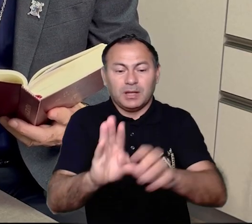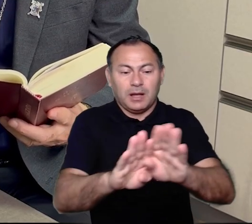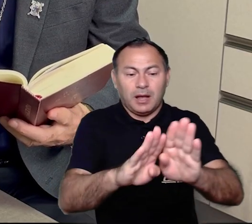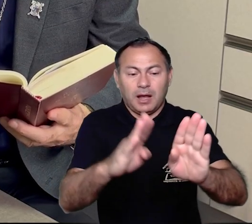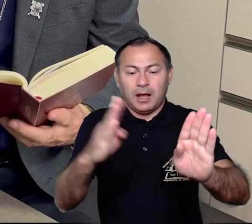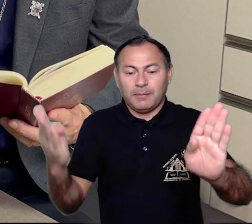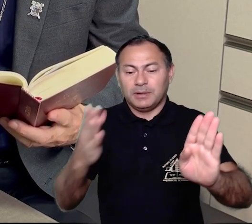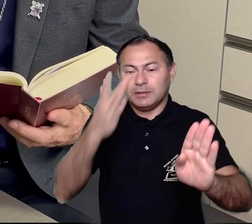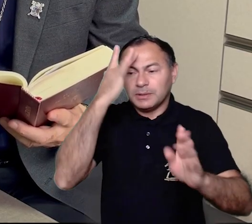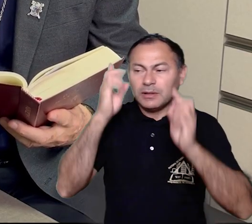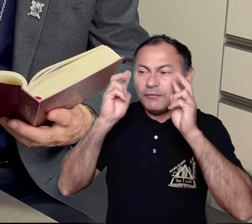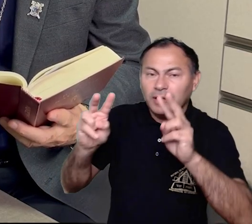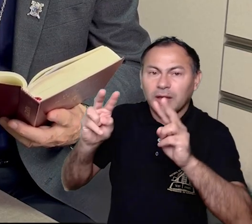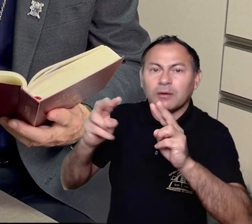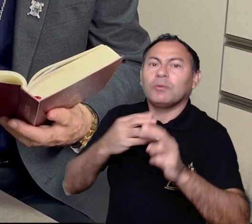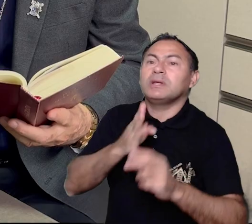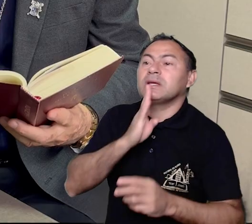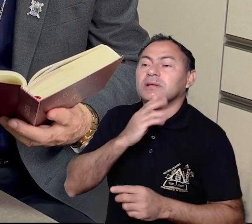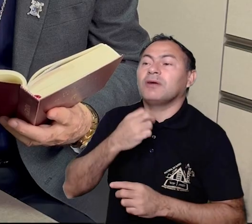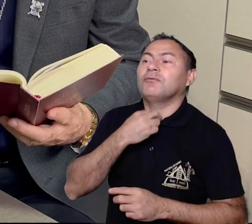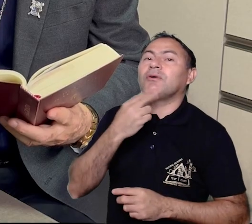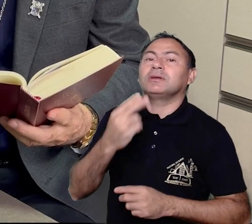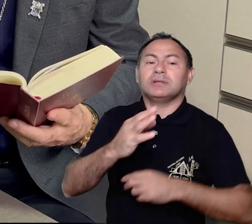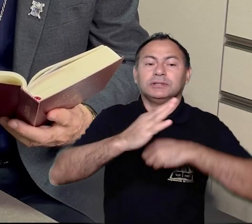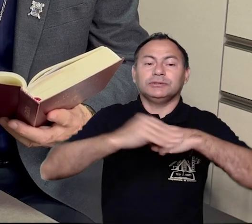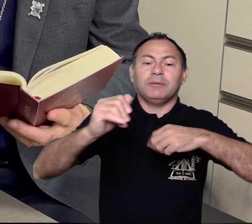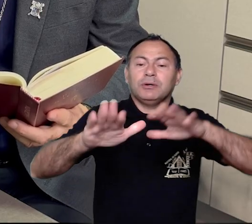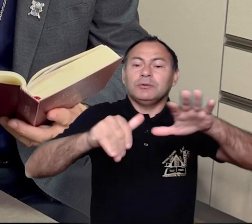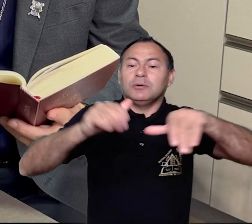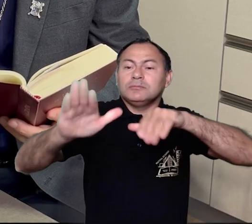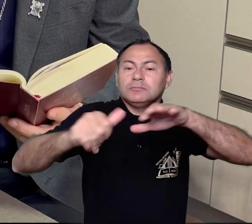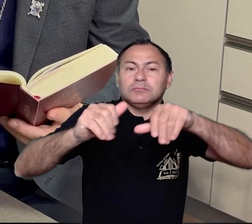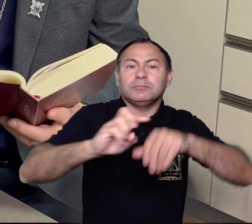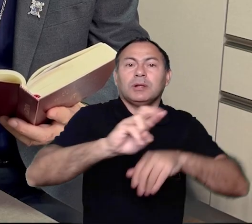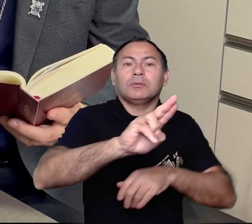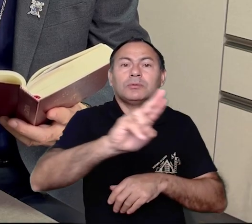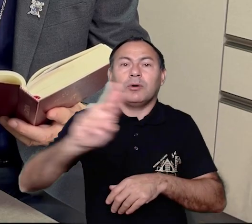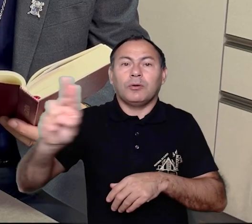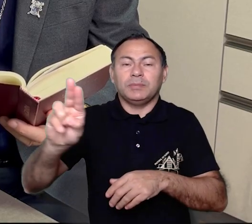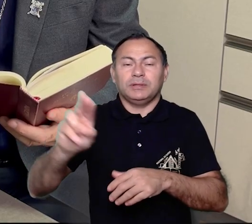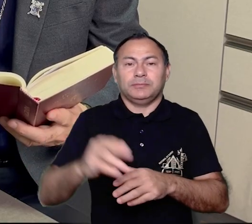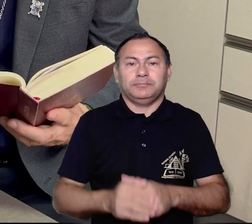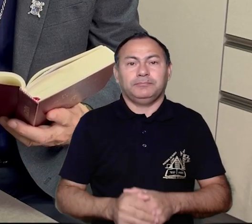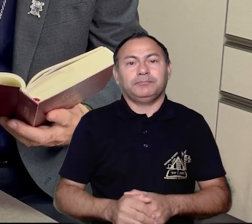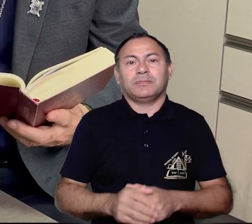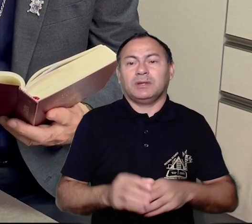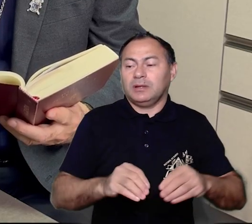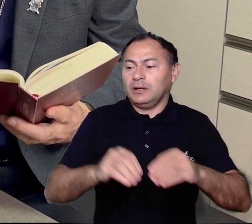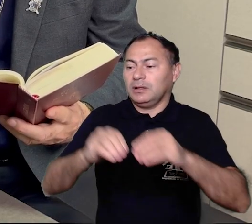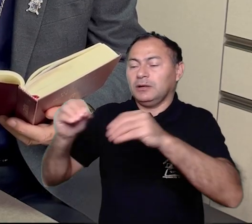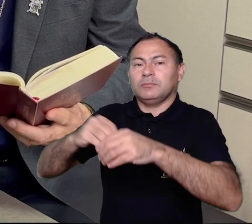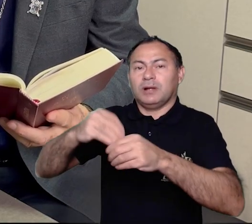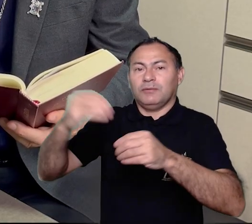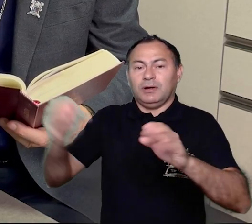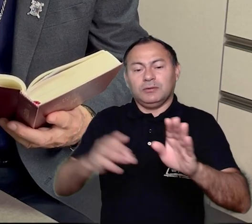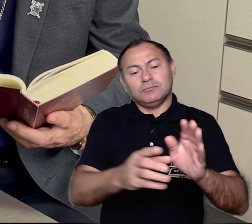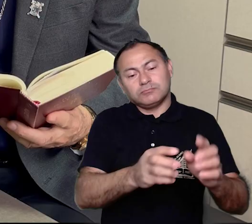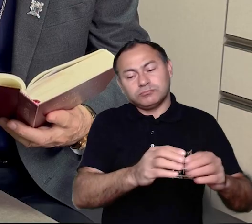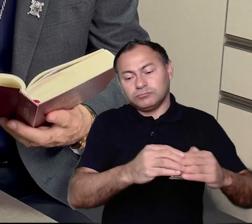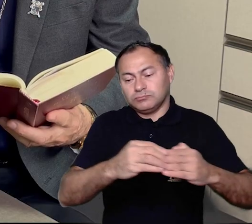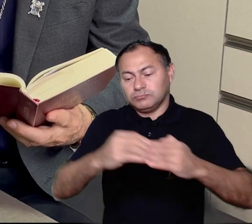abre, as ovelhas escutam a sua voz, ele chama cada uma pelo nome e as leva para